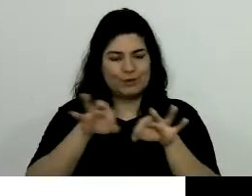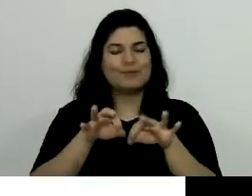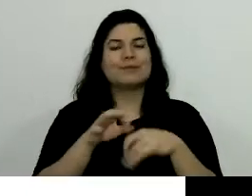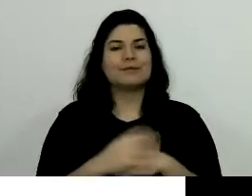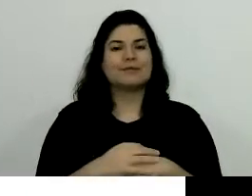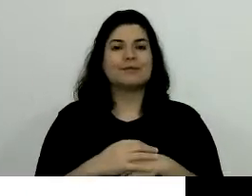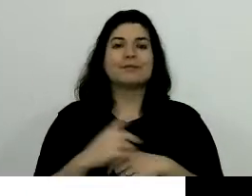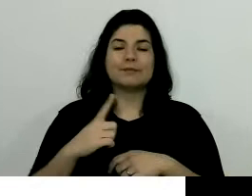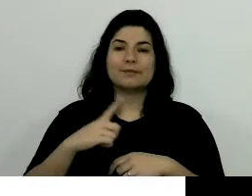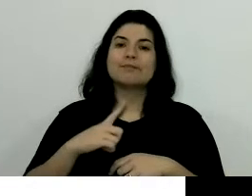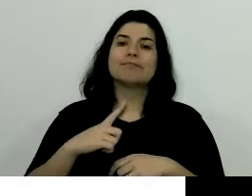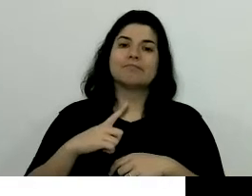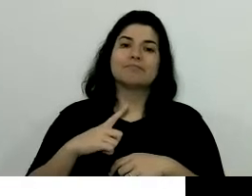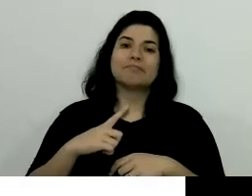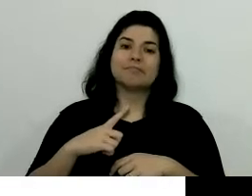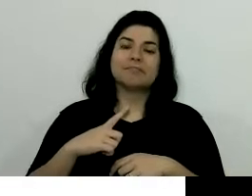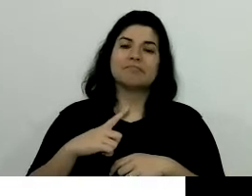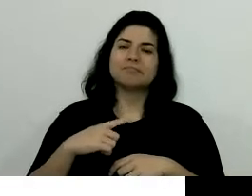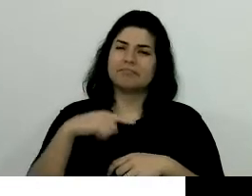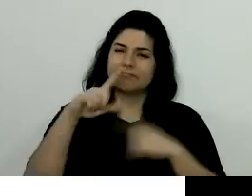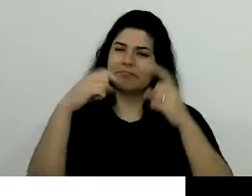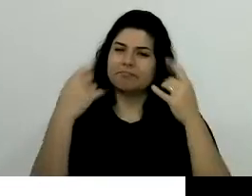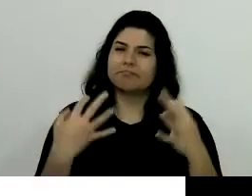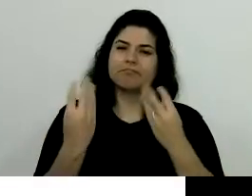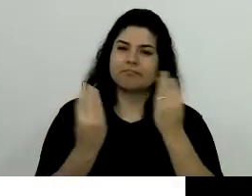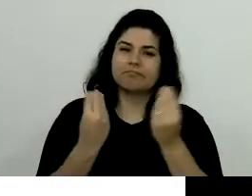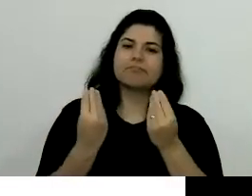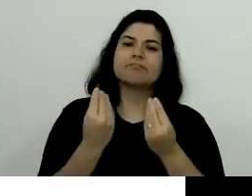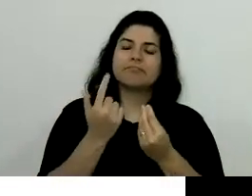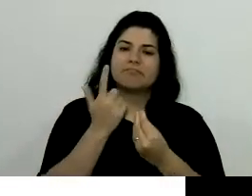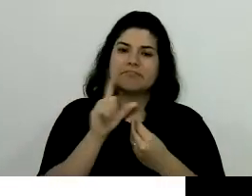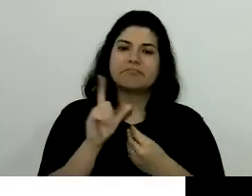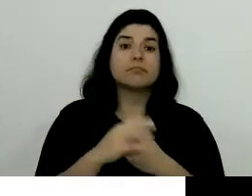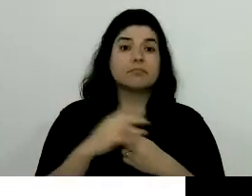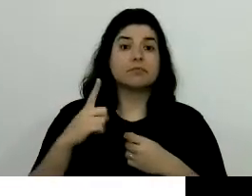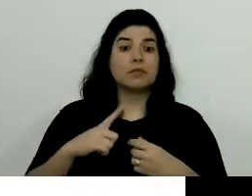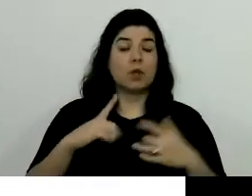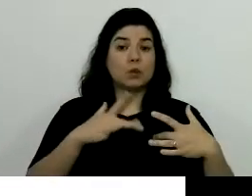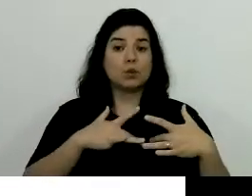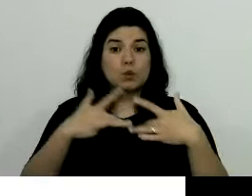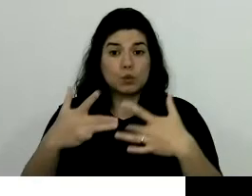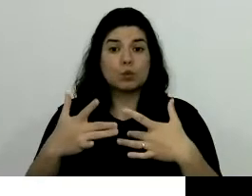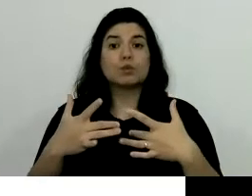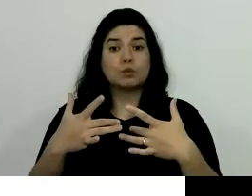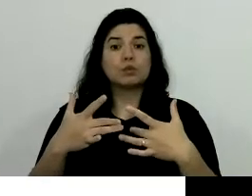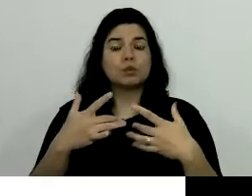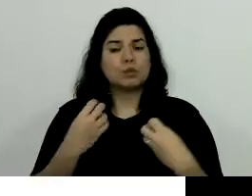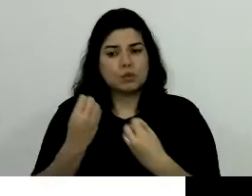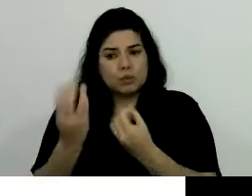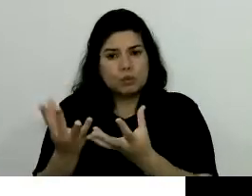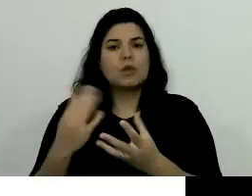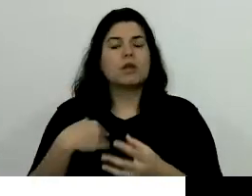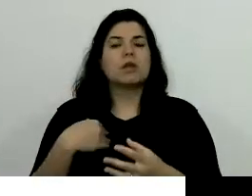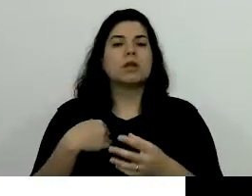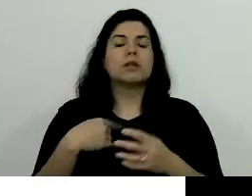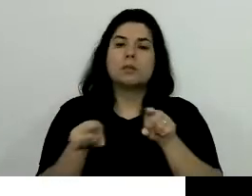via Lei Rouanet, né? Nós vamos voltar a isso no final. É uma doação patrocinada pela Fundação Roberto Marinho